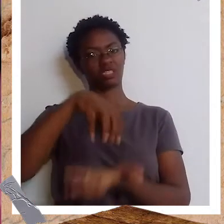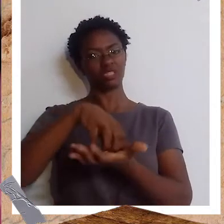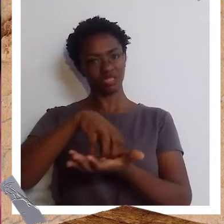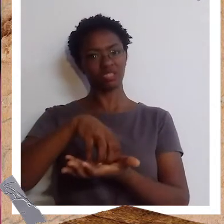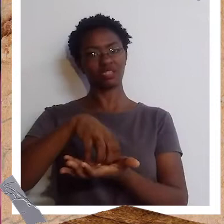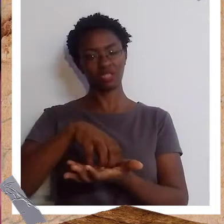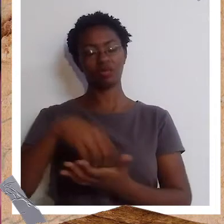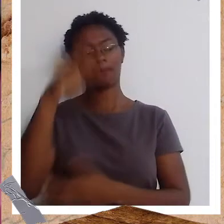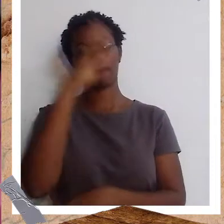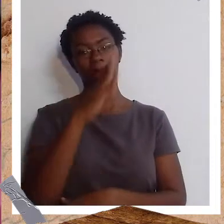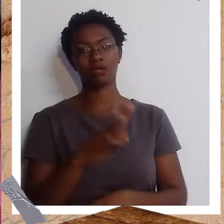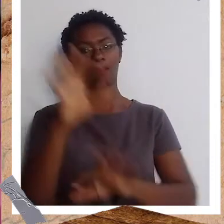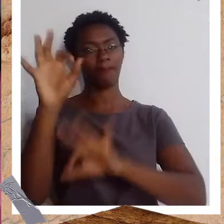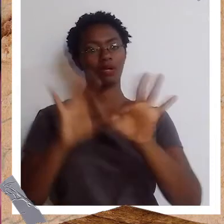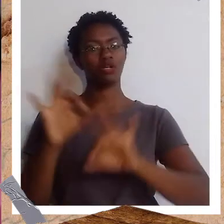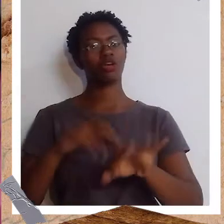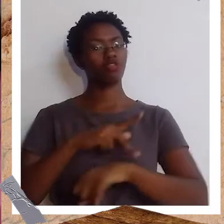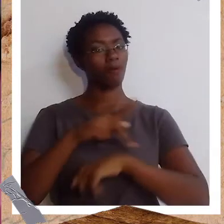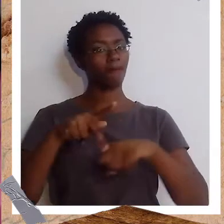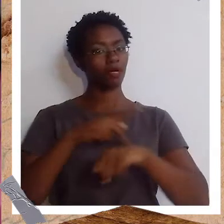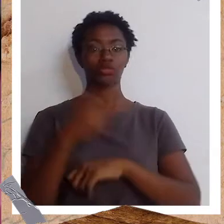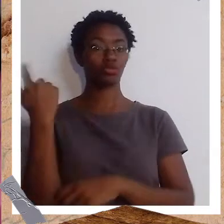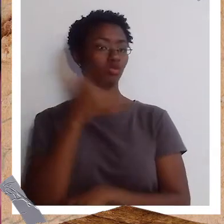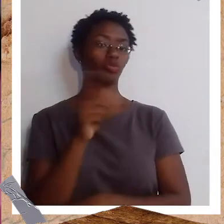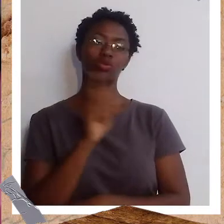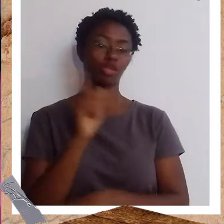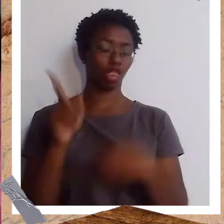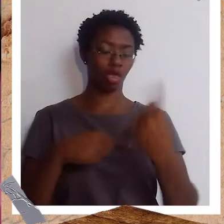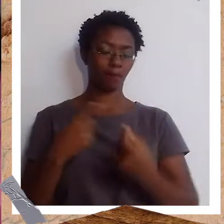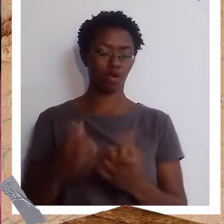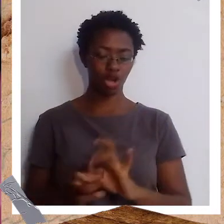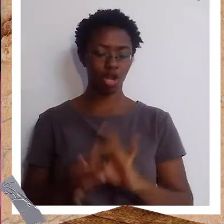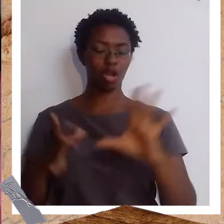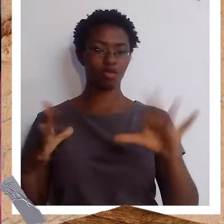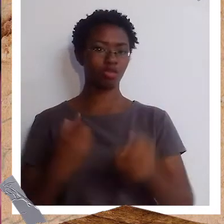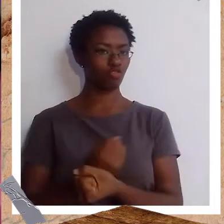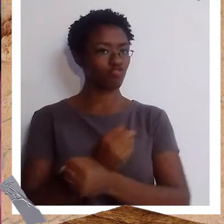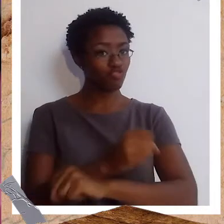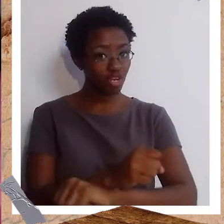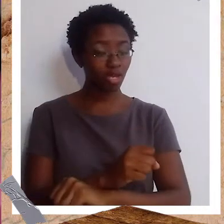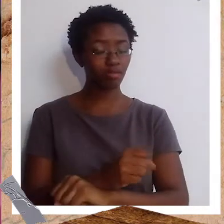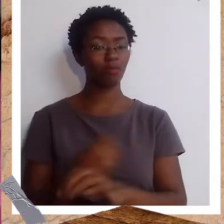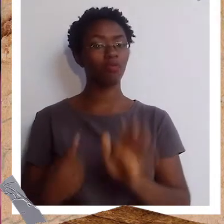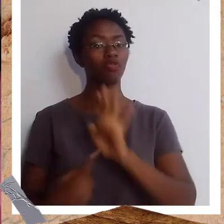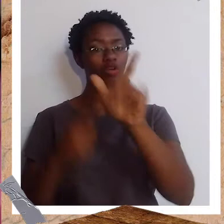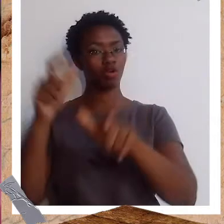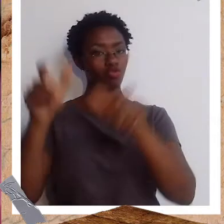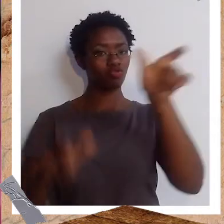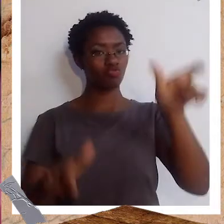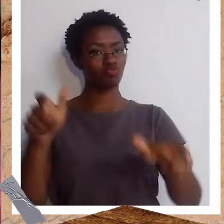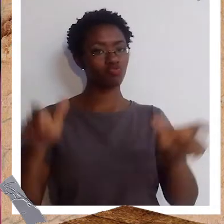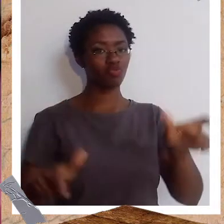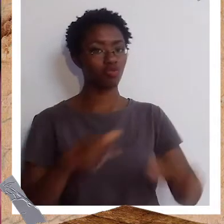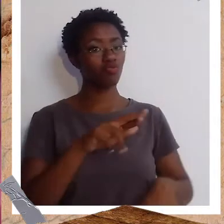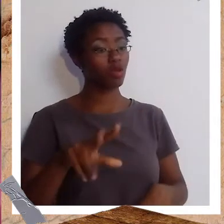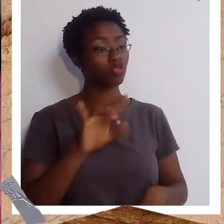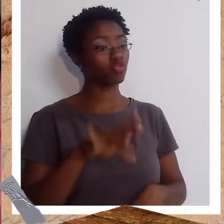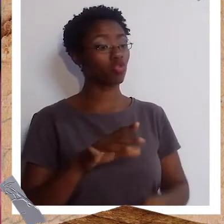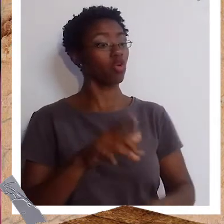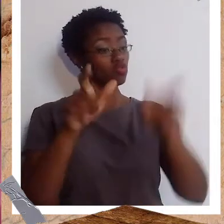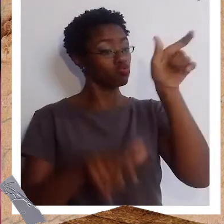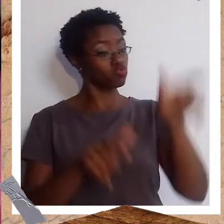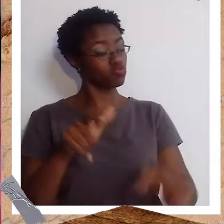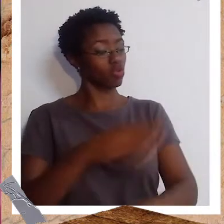Brasil, esse projeto de país que não se concretizou no pós-abolição, em que a centralidade dos sujeitos não sejam mais sobre sujeitos brancos, mas